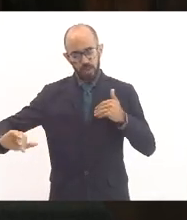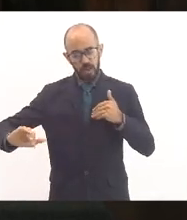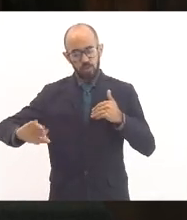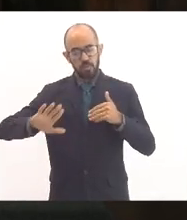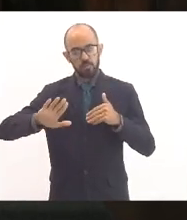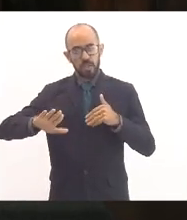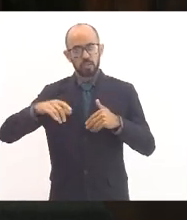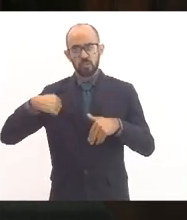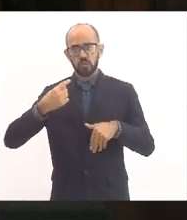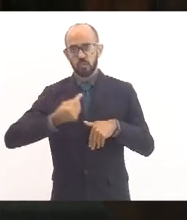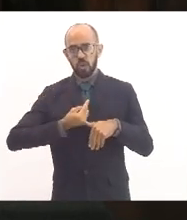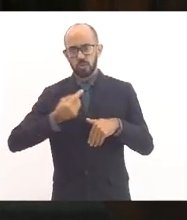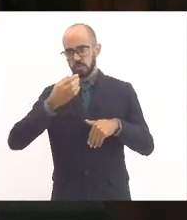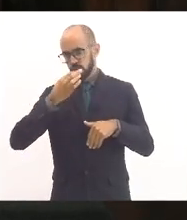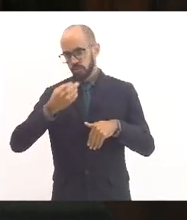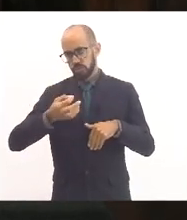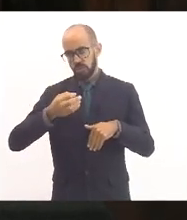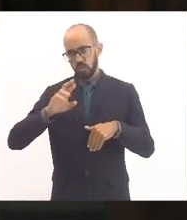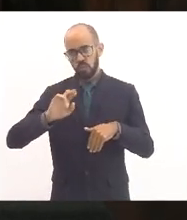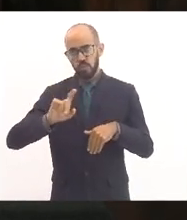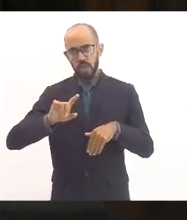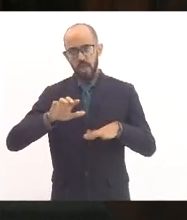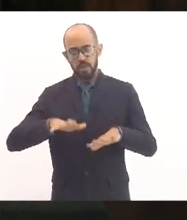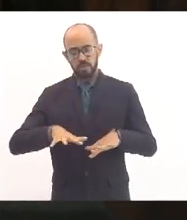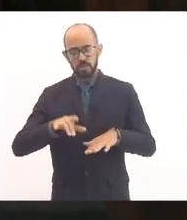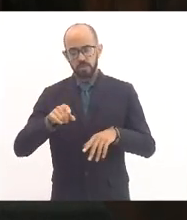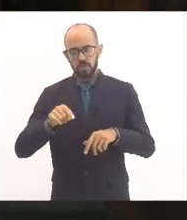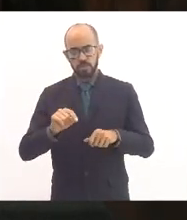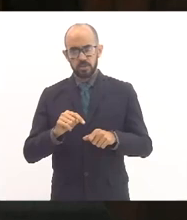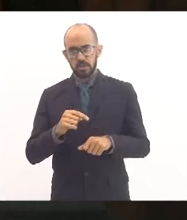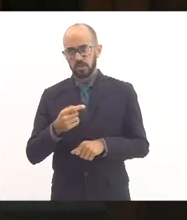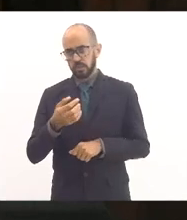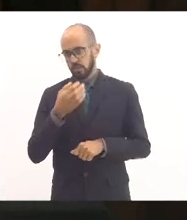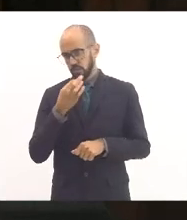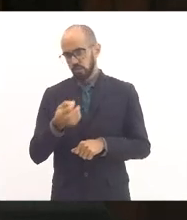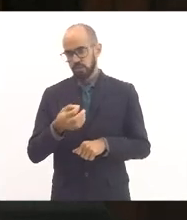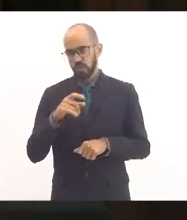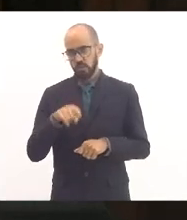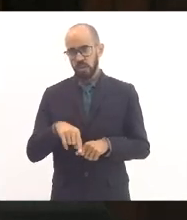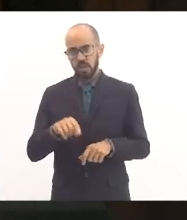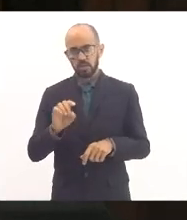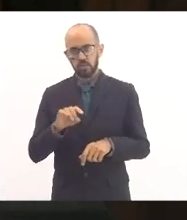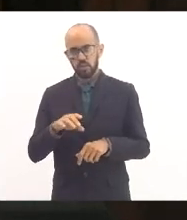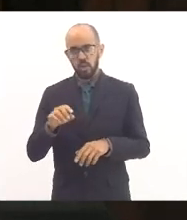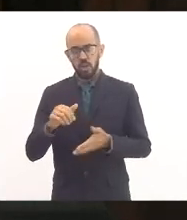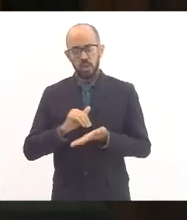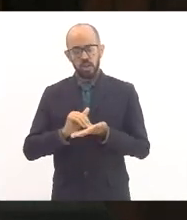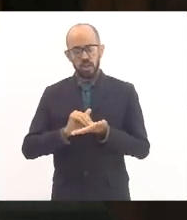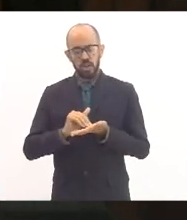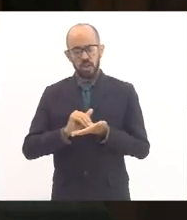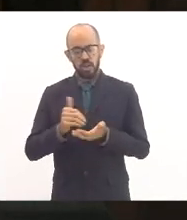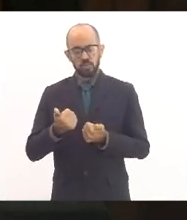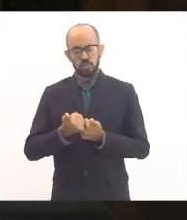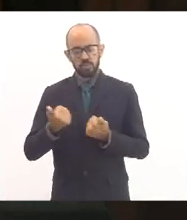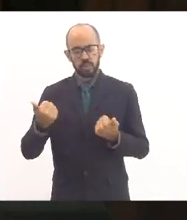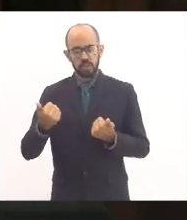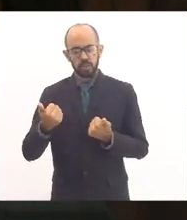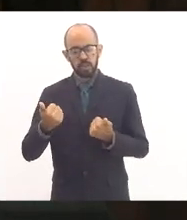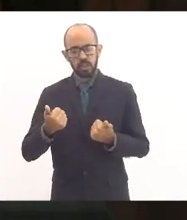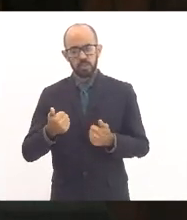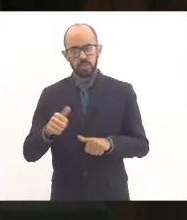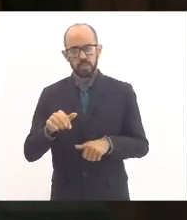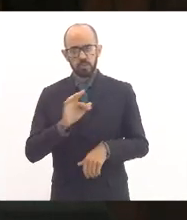preto na lei orgânica mestre que o nosso o nosso pleito é apenas a Superintendência nesse momento